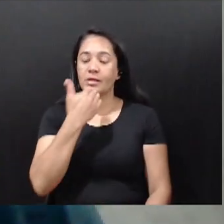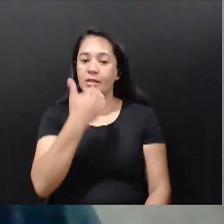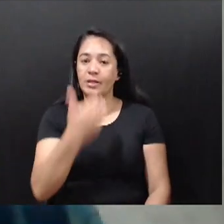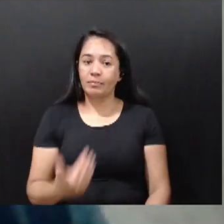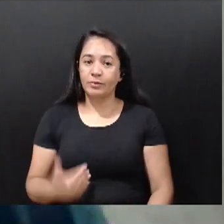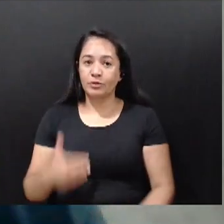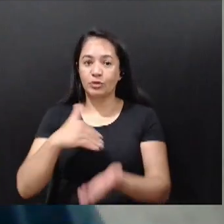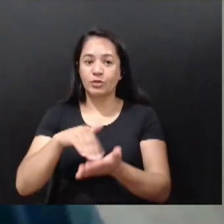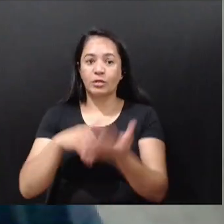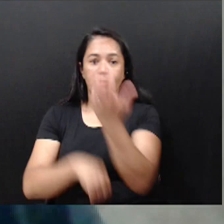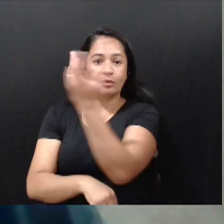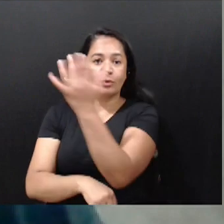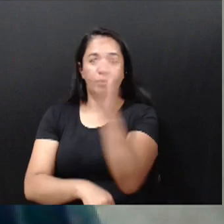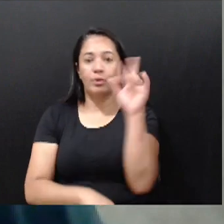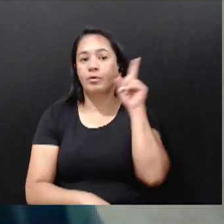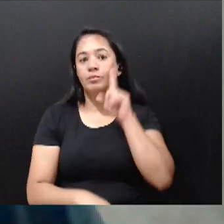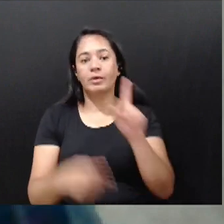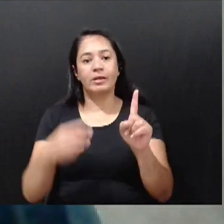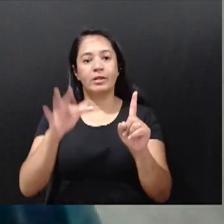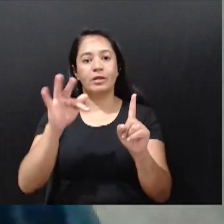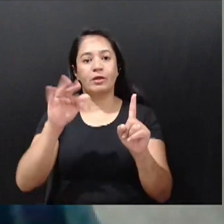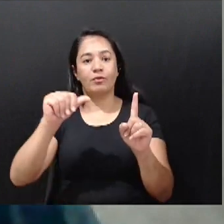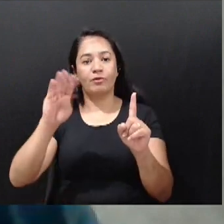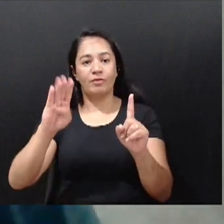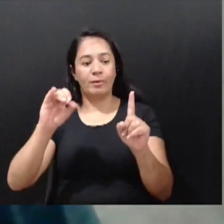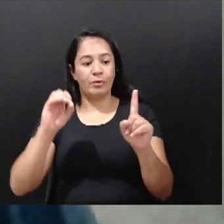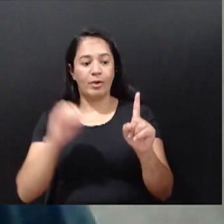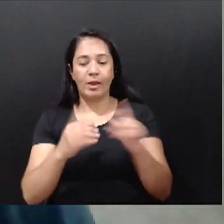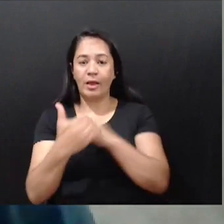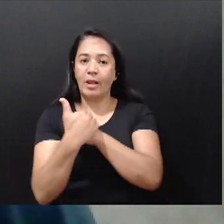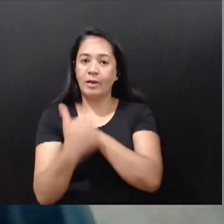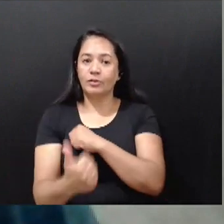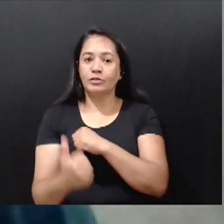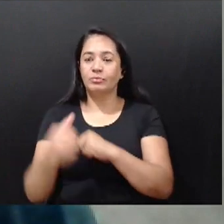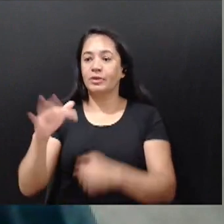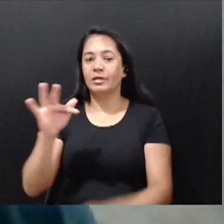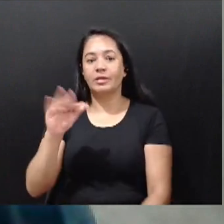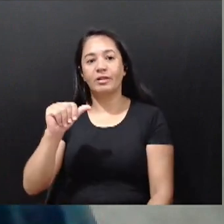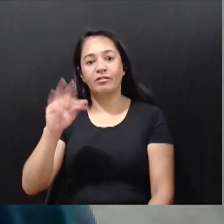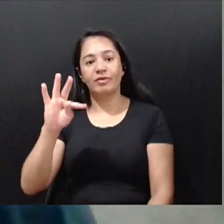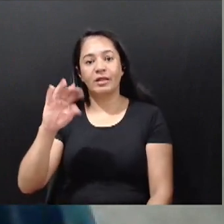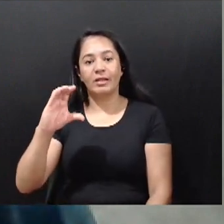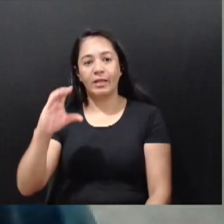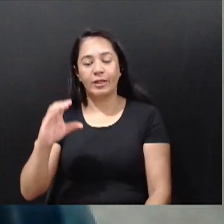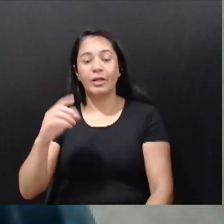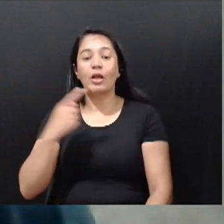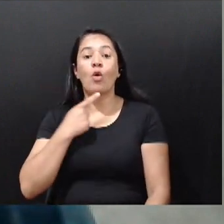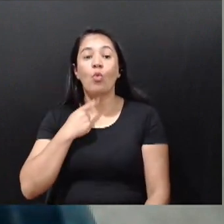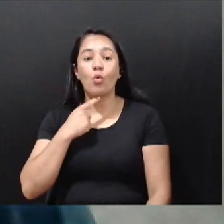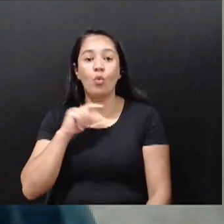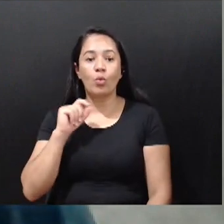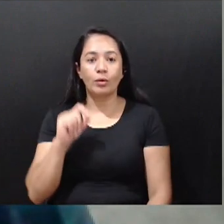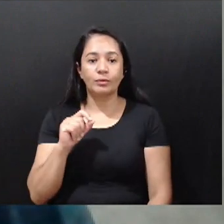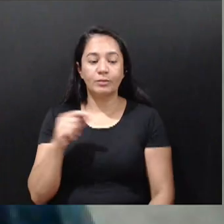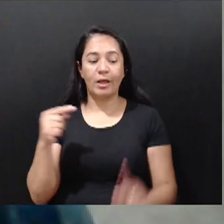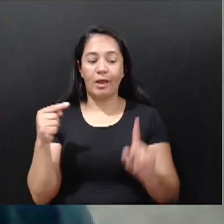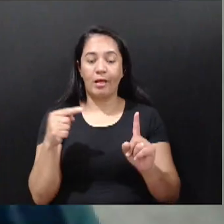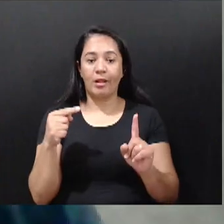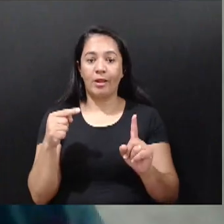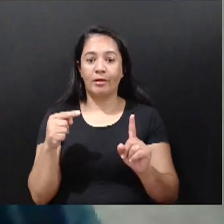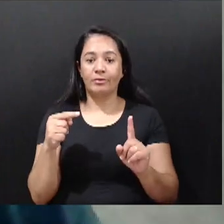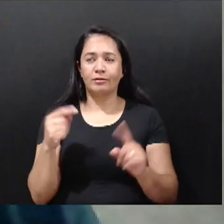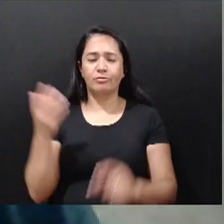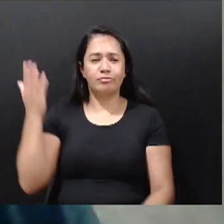Americana, o Fábio, ela nos procurou na FATEC Americana, com um desejo, né, que segundo ela é um desejo bem antigo da cidade,